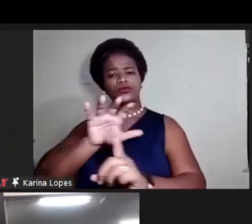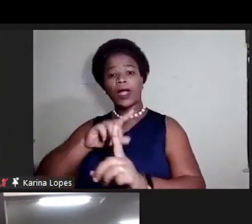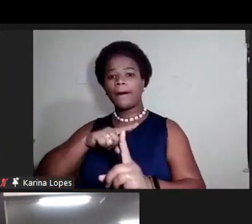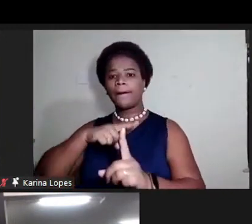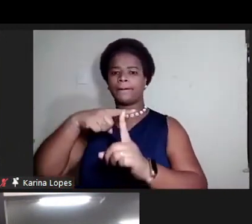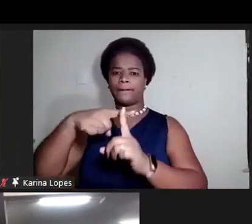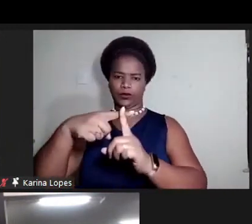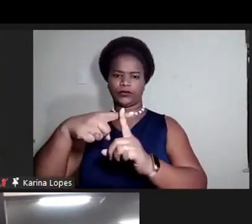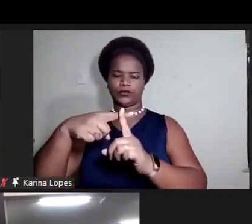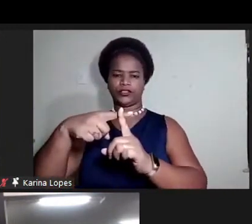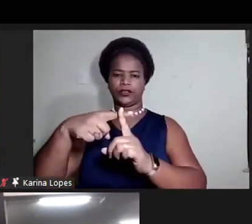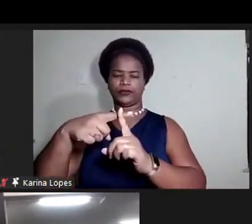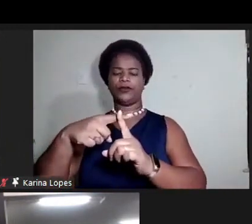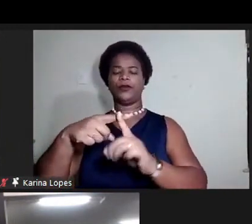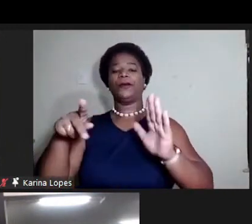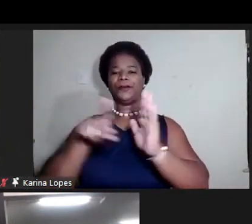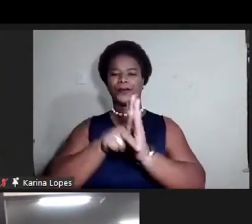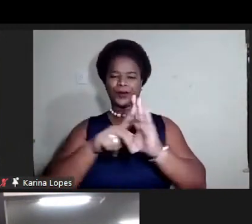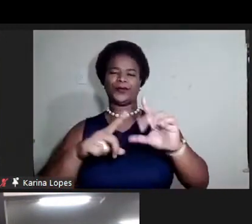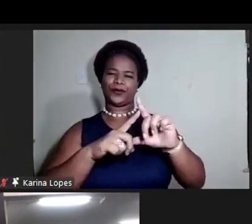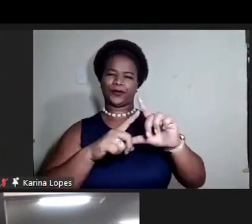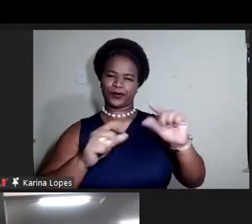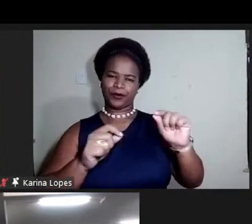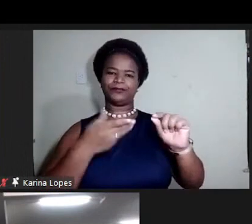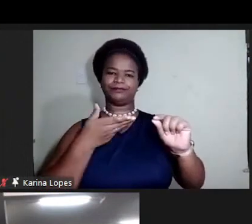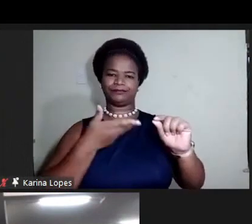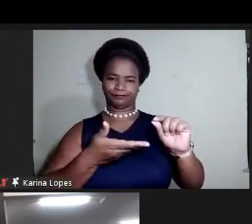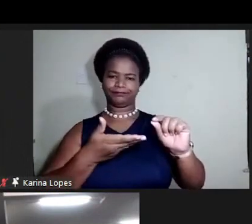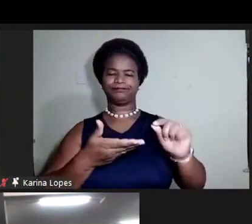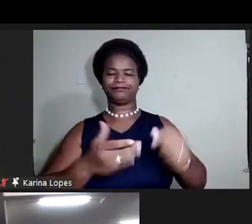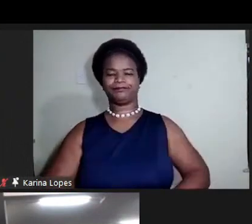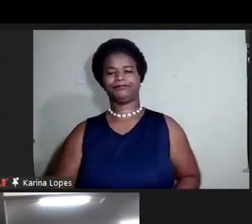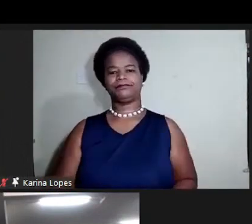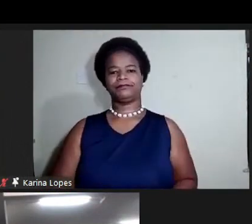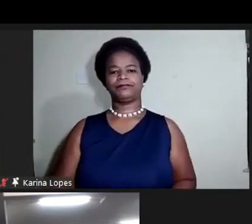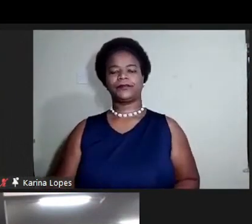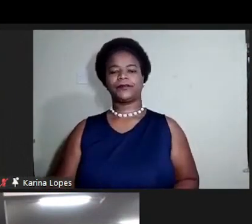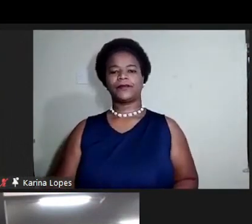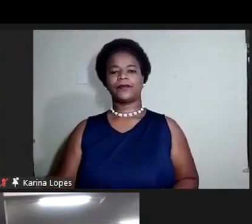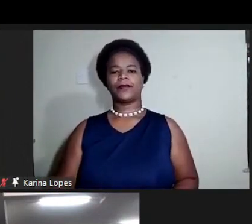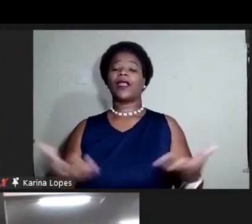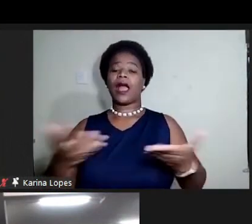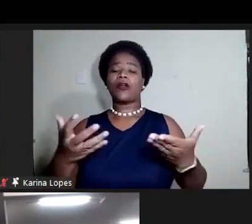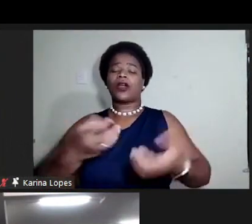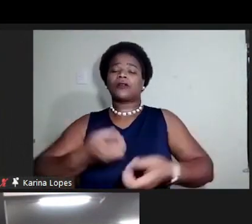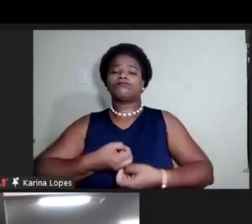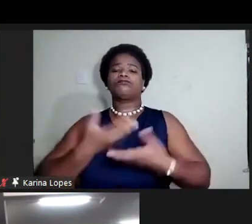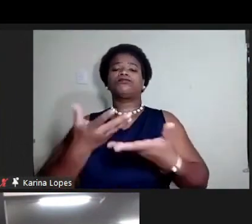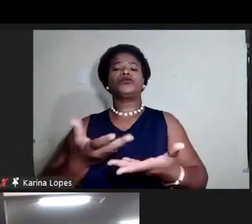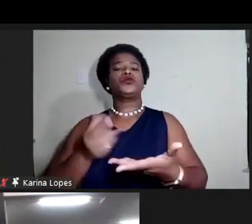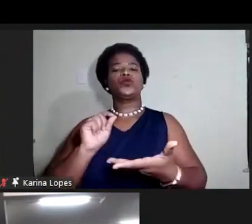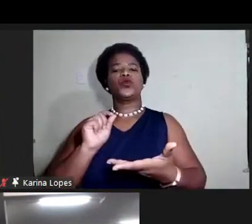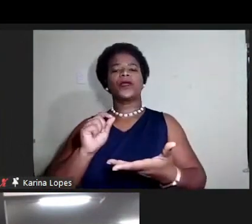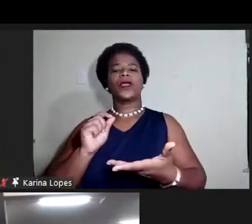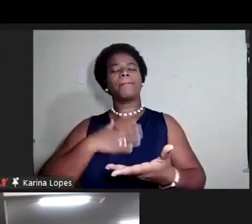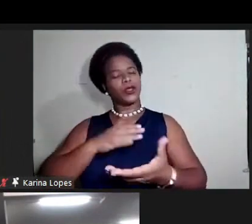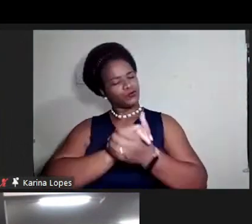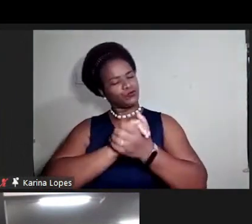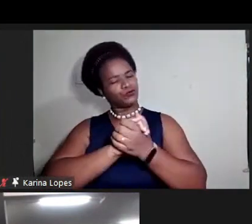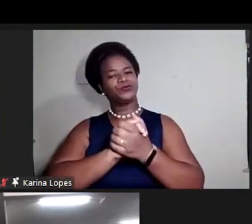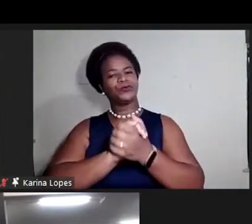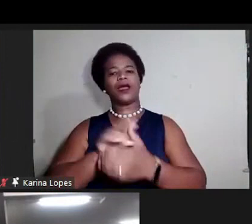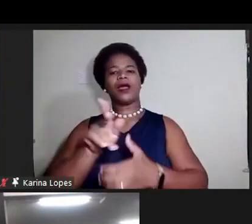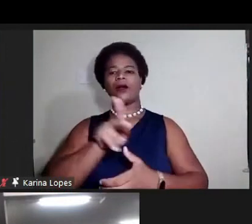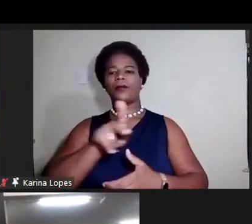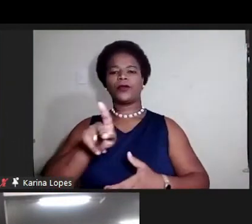a Universidade Federal de Juiz de Fora tem na sociedade, quero expressar meus especiais cumprimentos ao professor Márcio